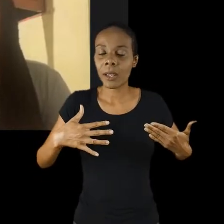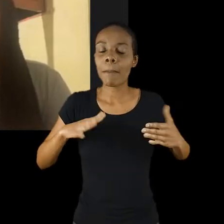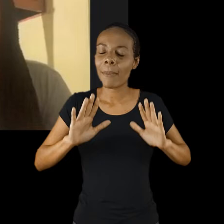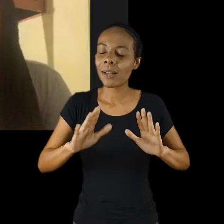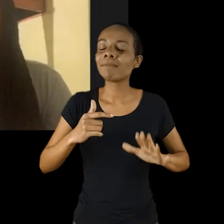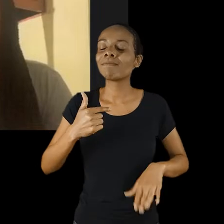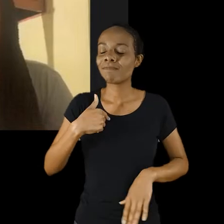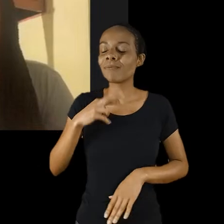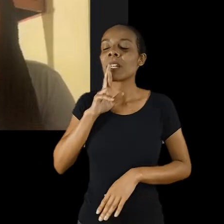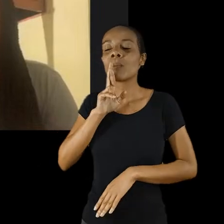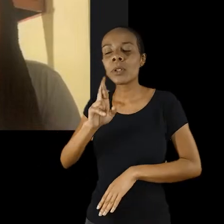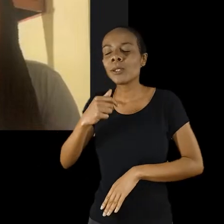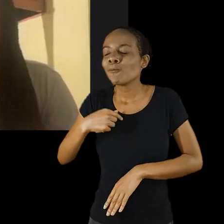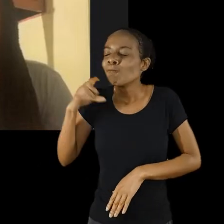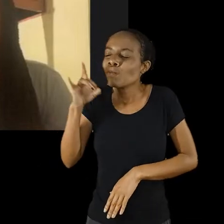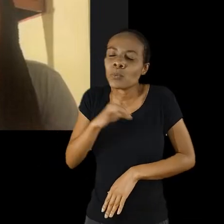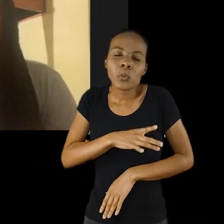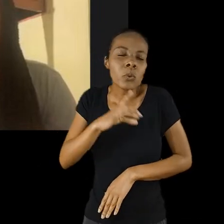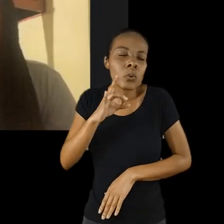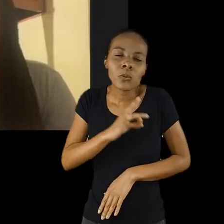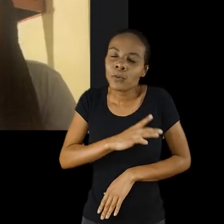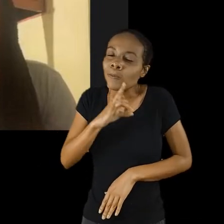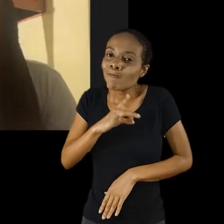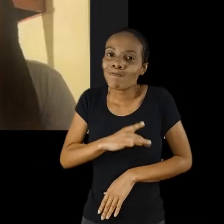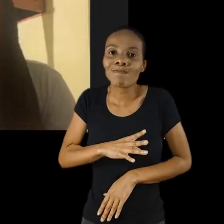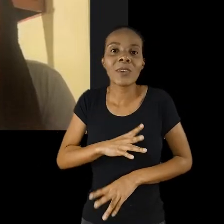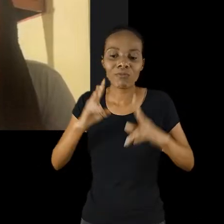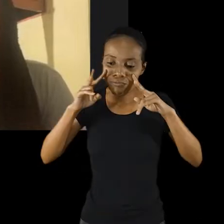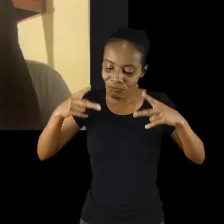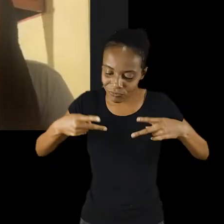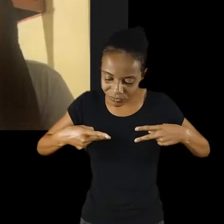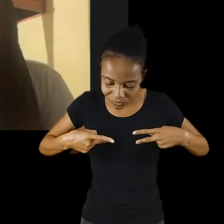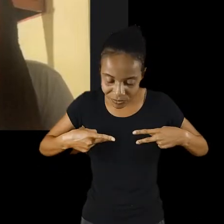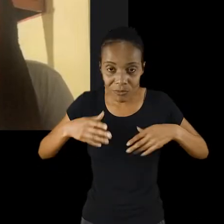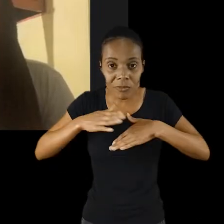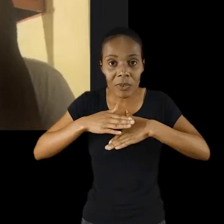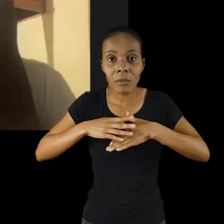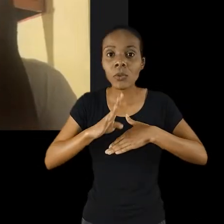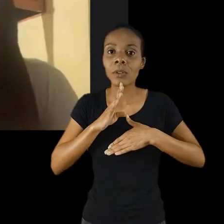muito medo de me conhecer. E eu tenho muito medo também que as pessoas me conheçam e não gostem de mim.